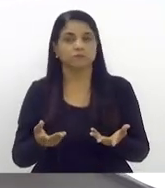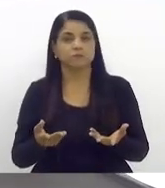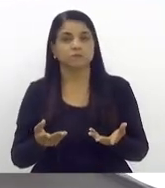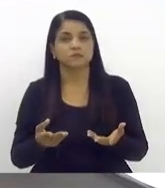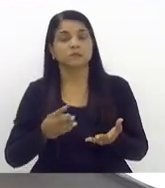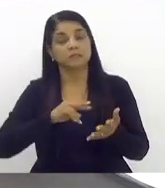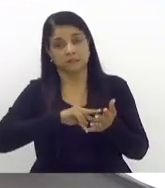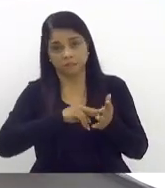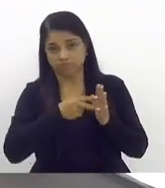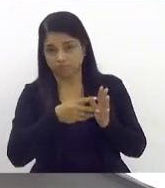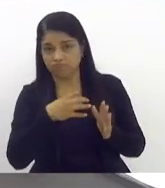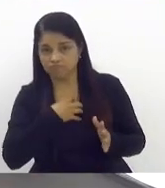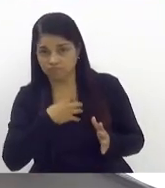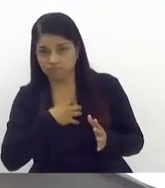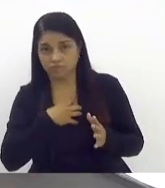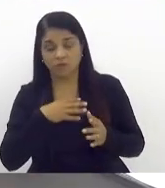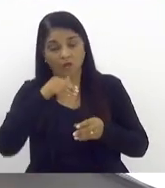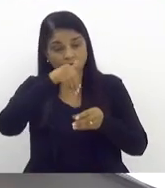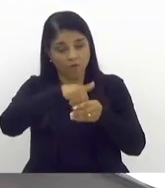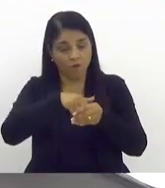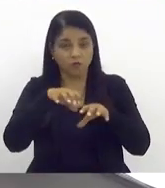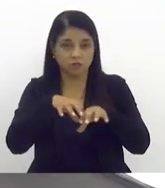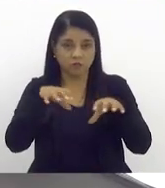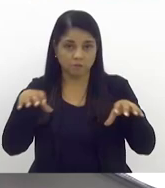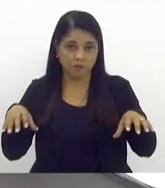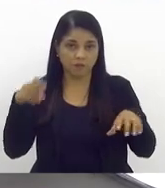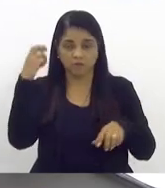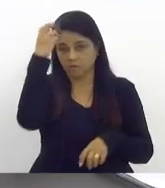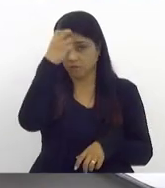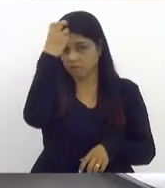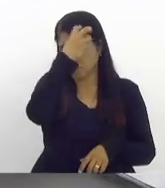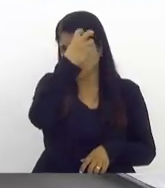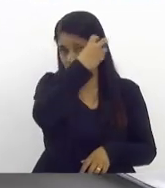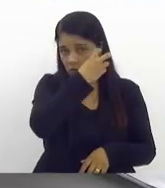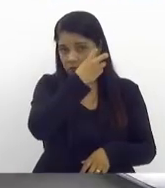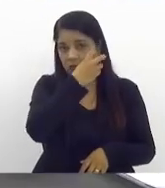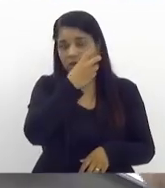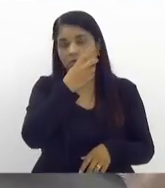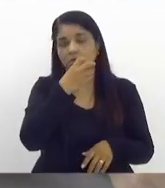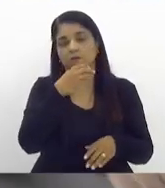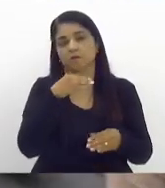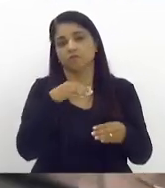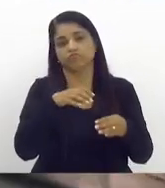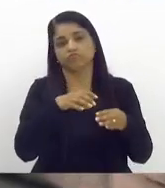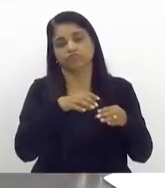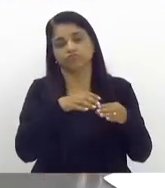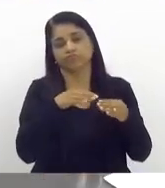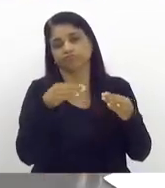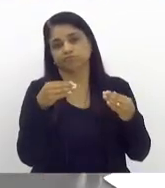todo sentido o voto em separado da deputada Verônica Lima pela inconstitucionalidade.